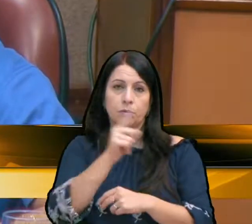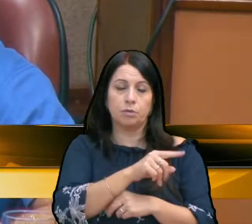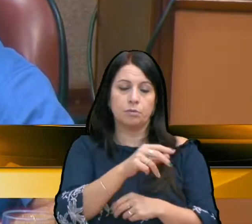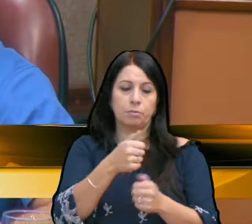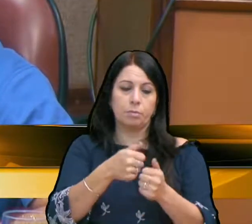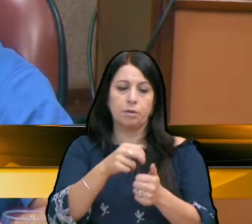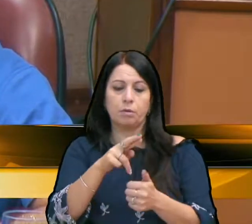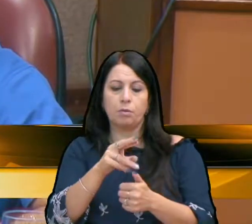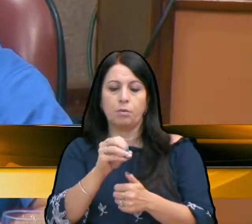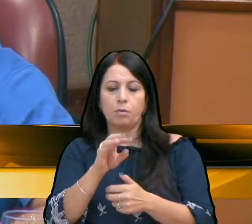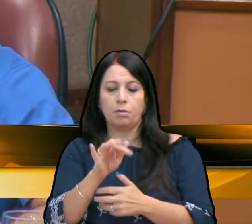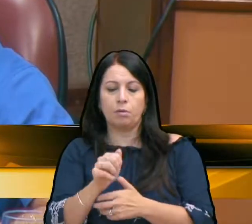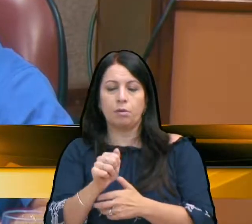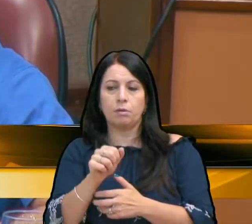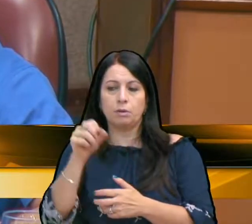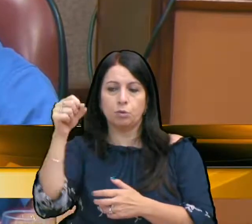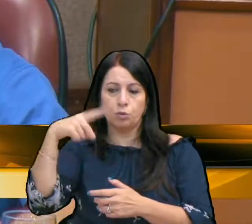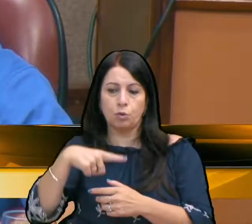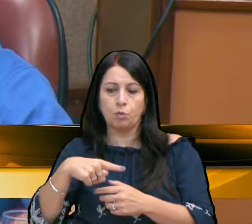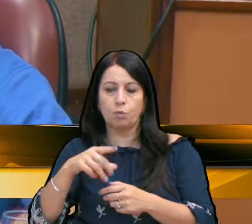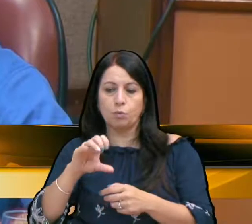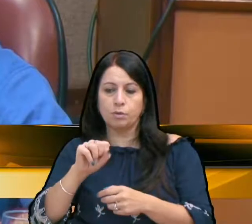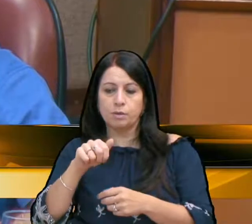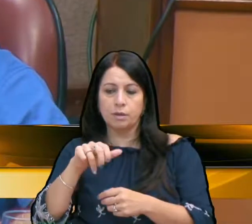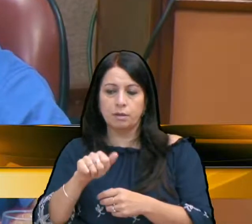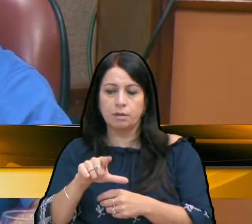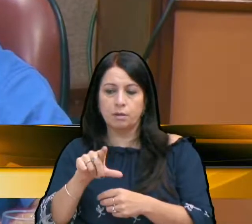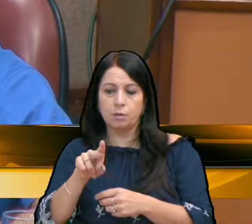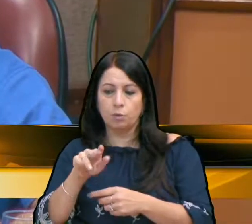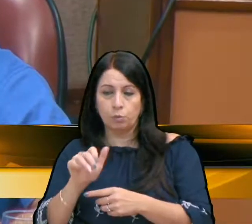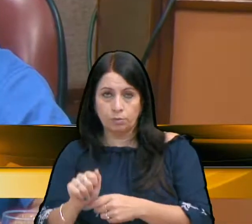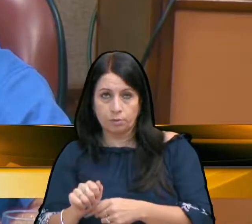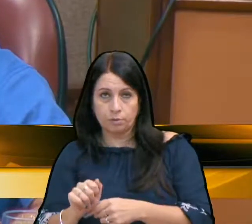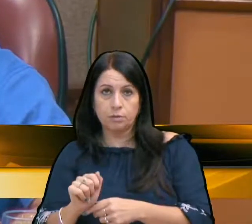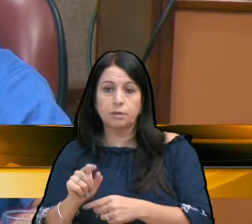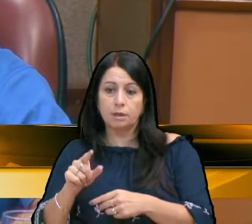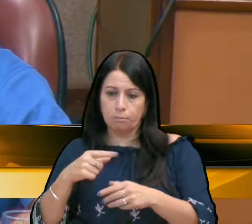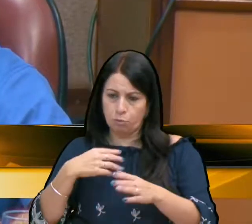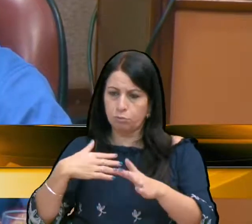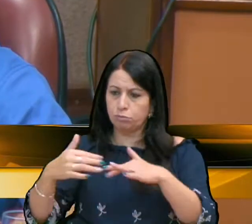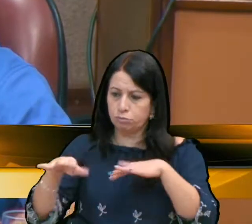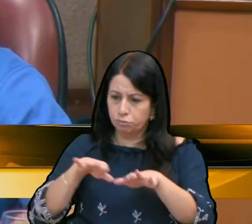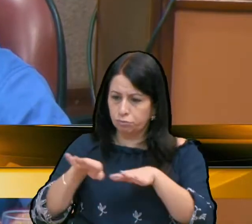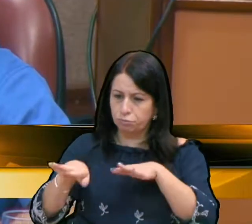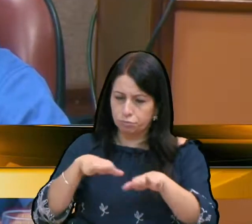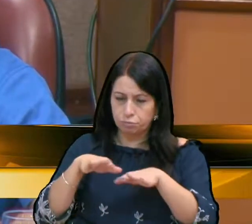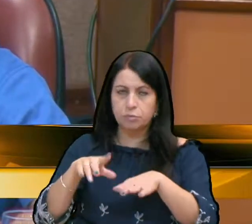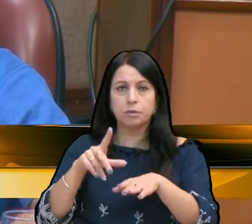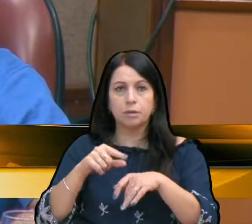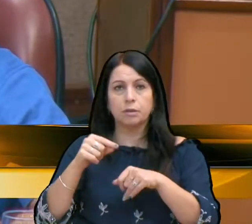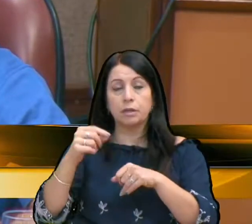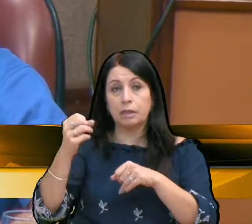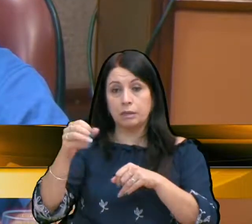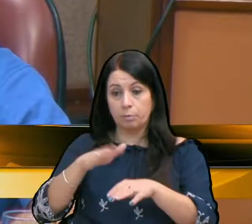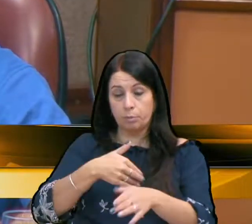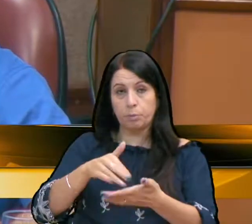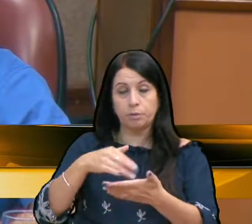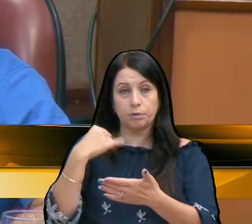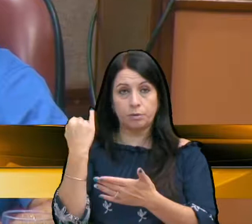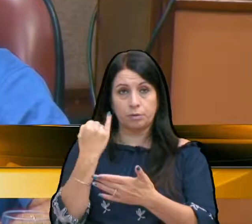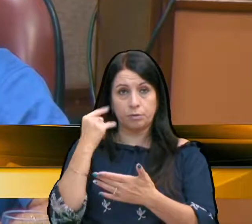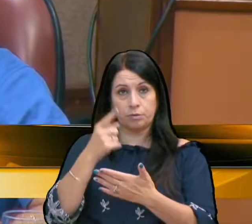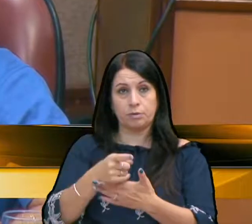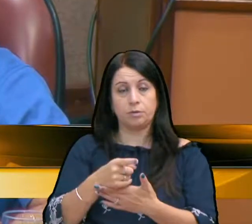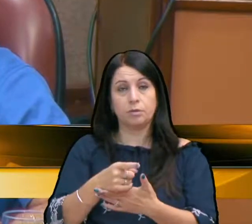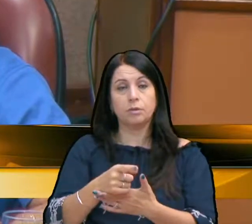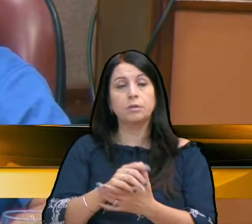Sol, Santa Lúcia do Piaí. Né? Um trecho que é bastante movimentado e, com certeza, essa sinalização é bastante importante